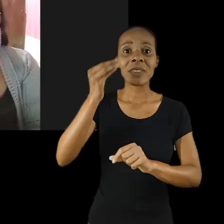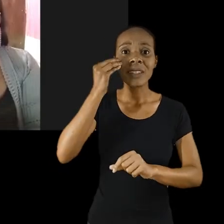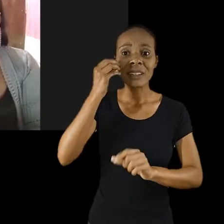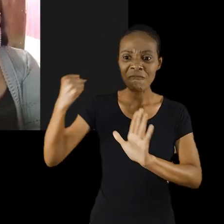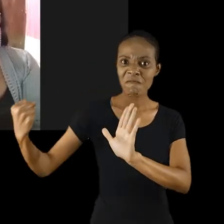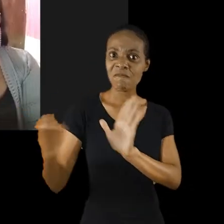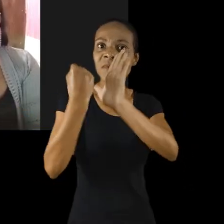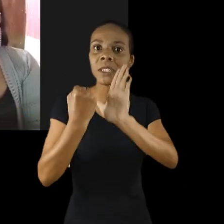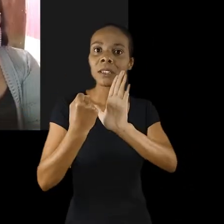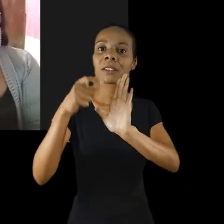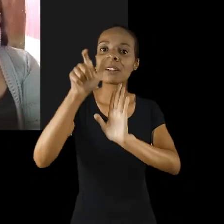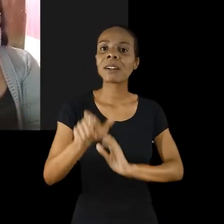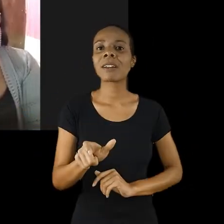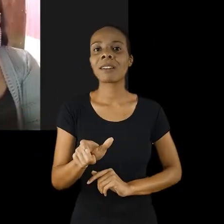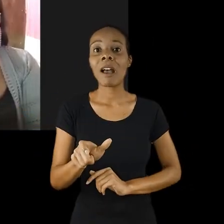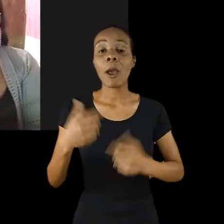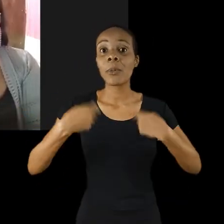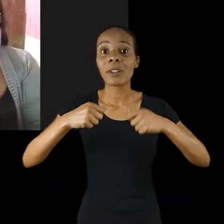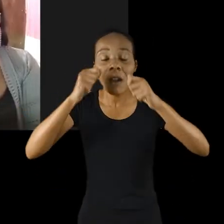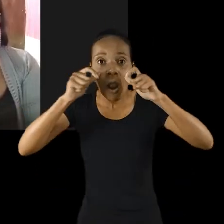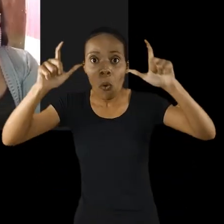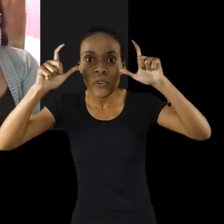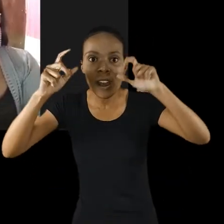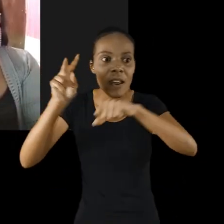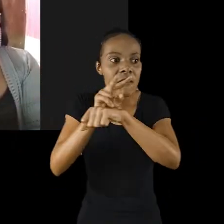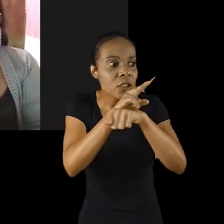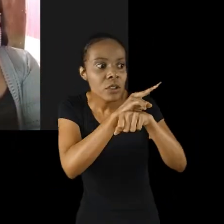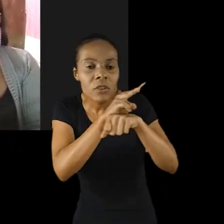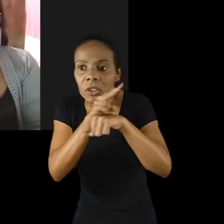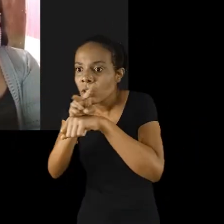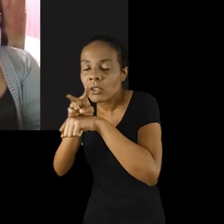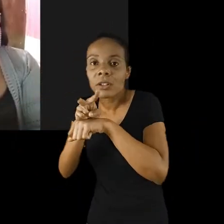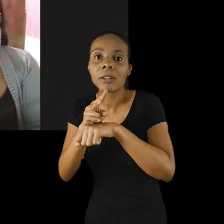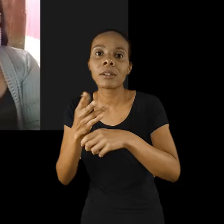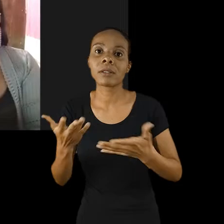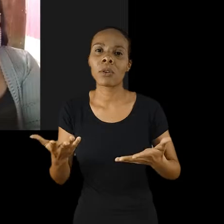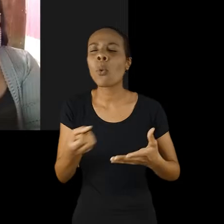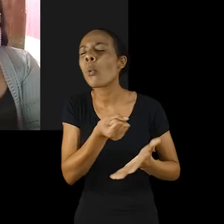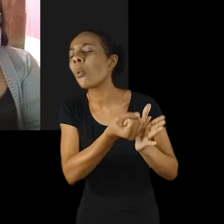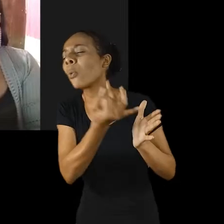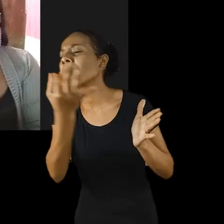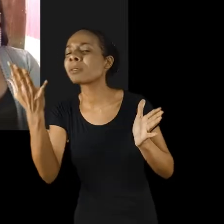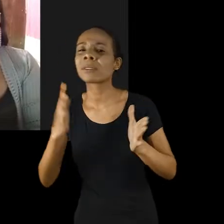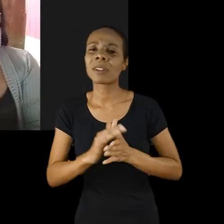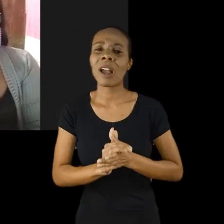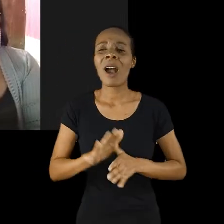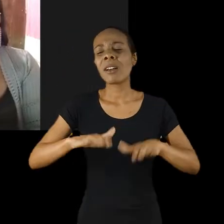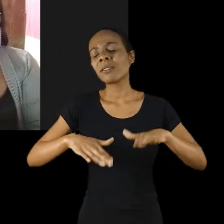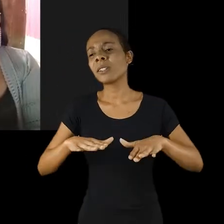do sexo, quanto também cheguei a atender homens trans, mas foi muito, muito raro, né? Muito raro.